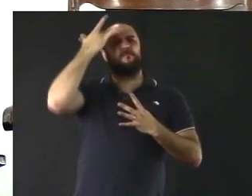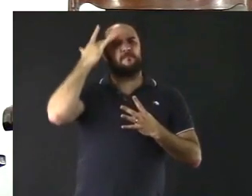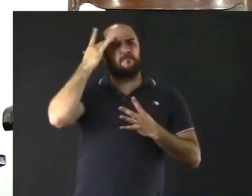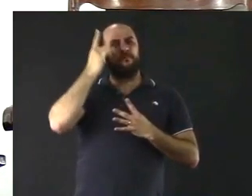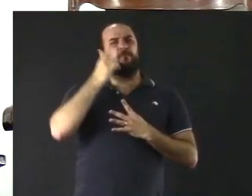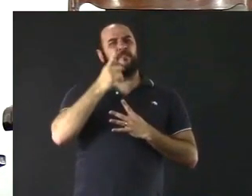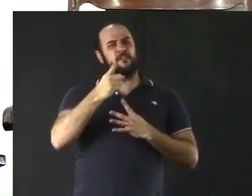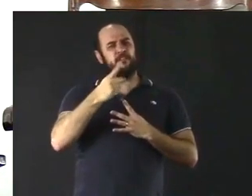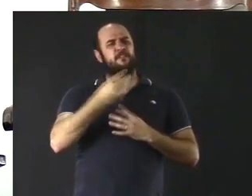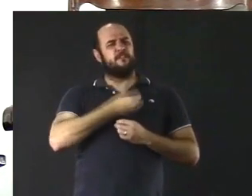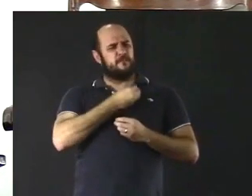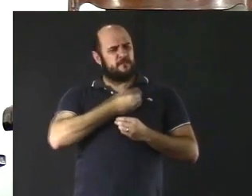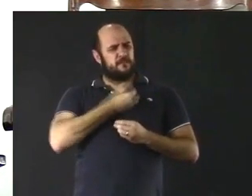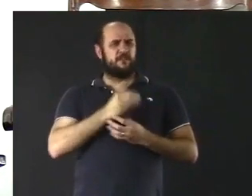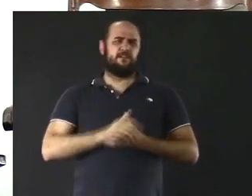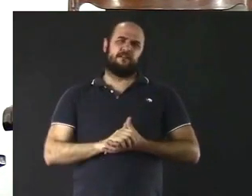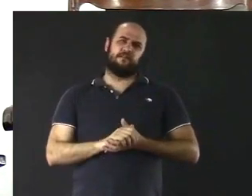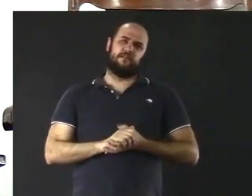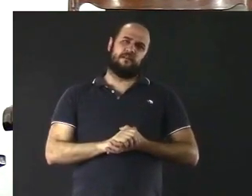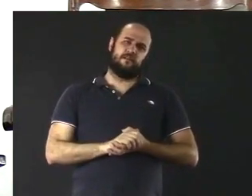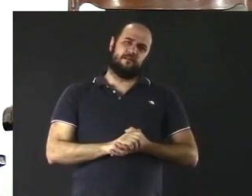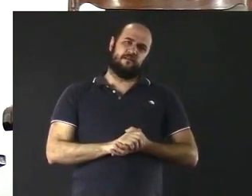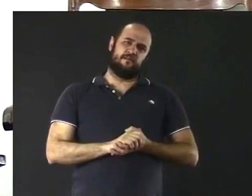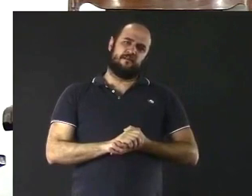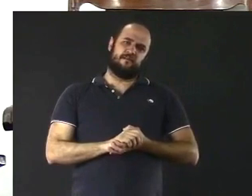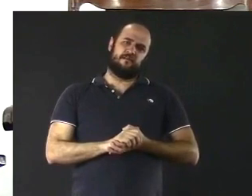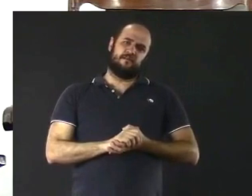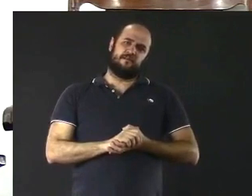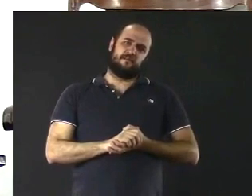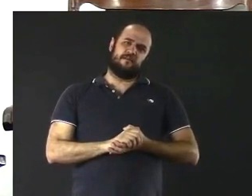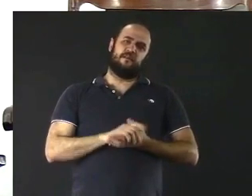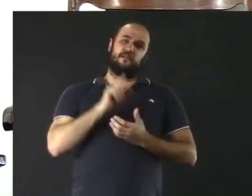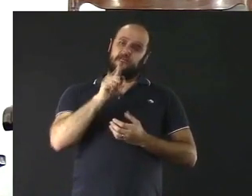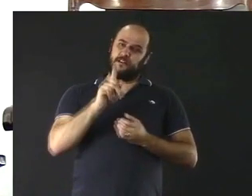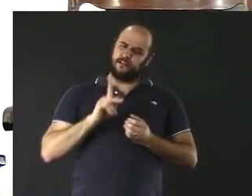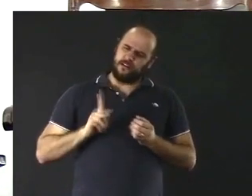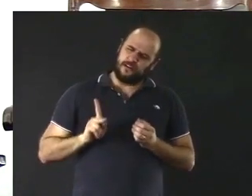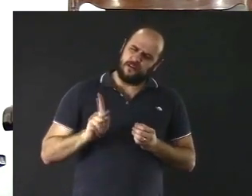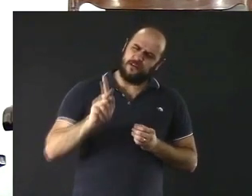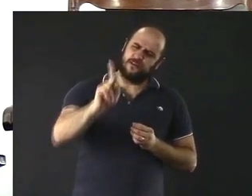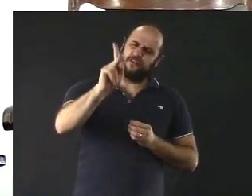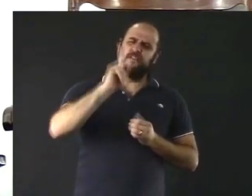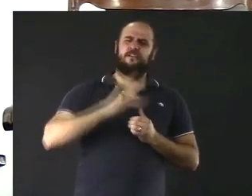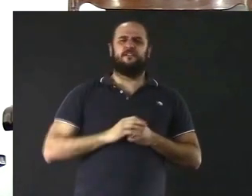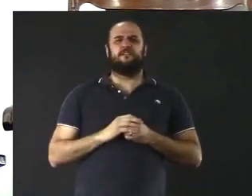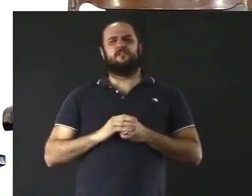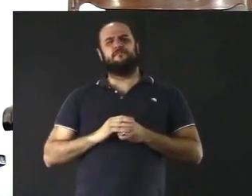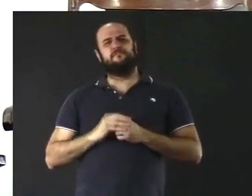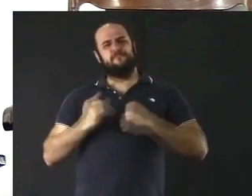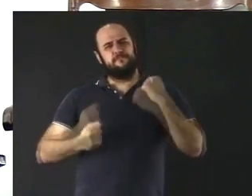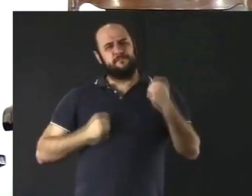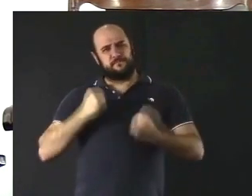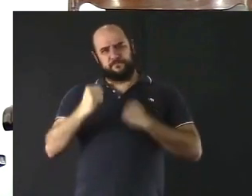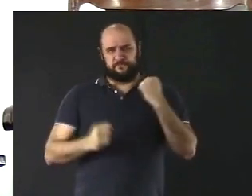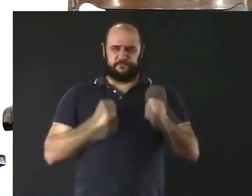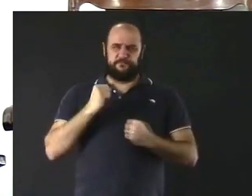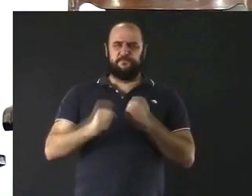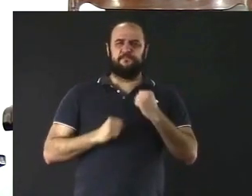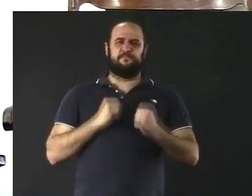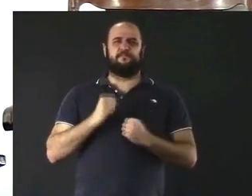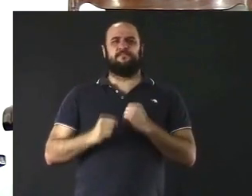talvez defraudou, para que você continue essa corrida, essa